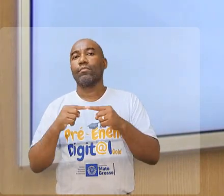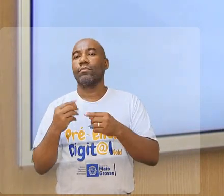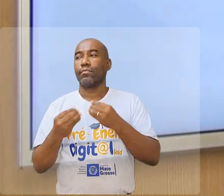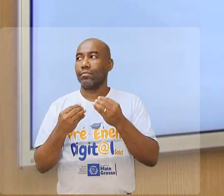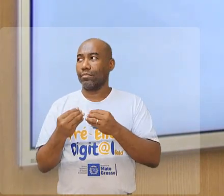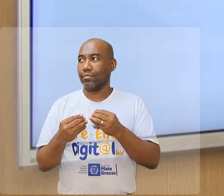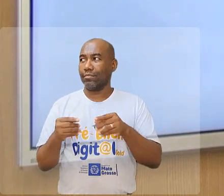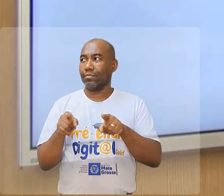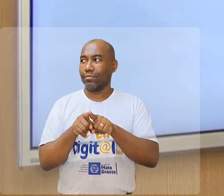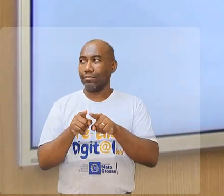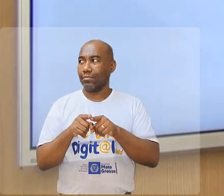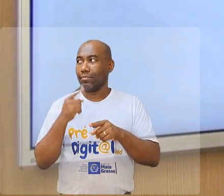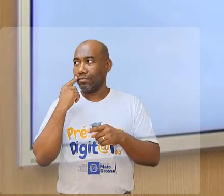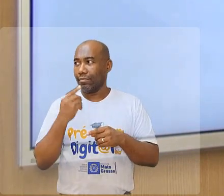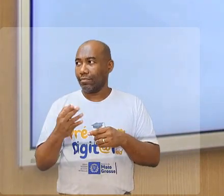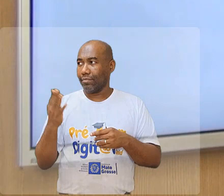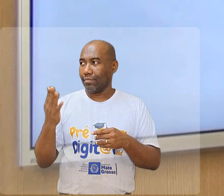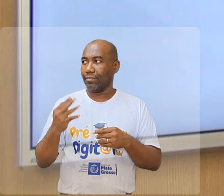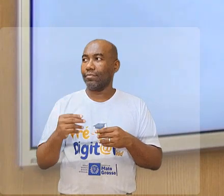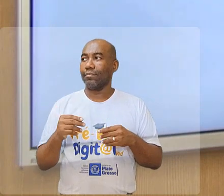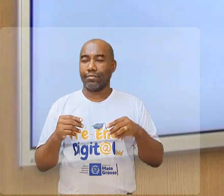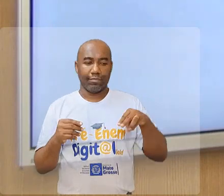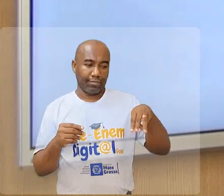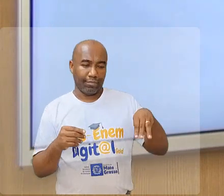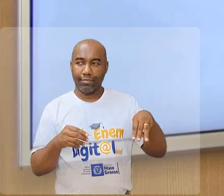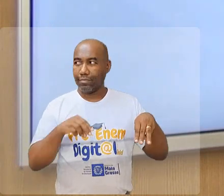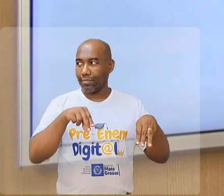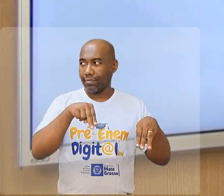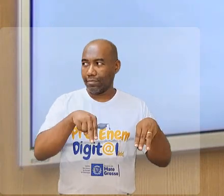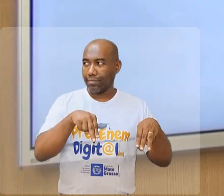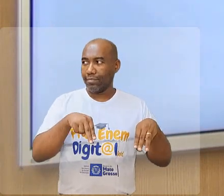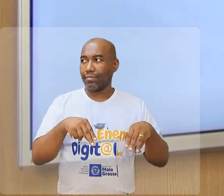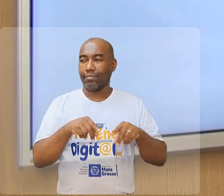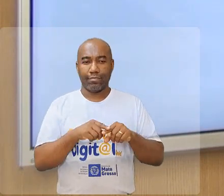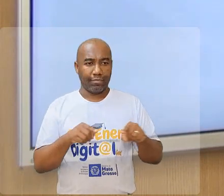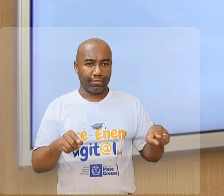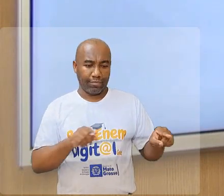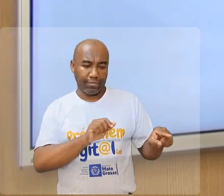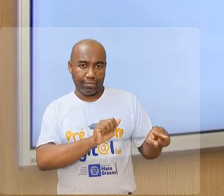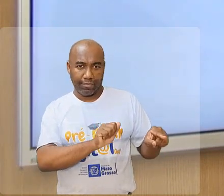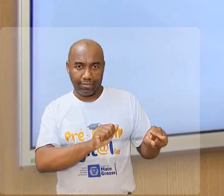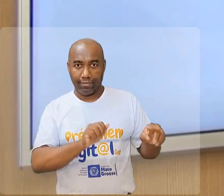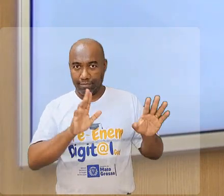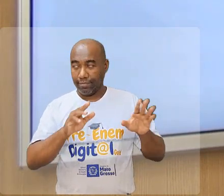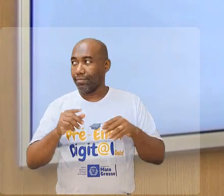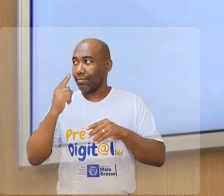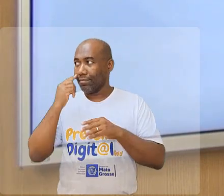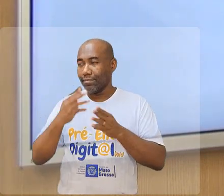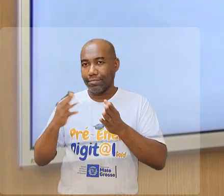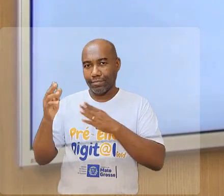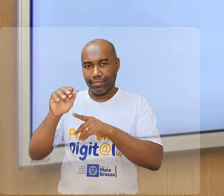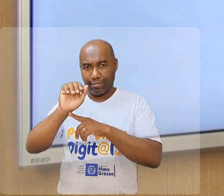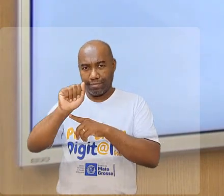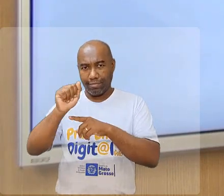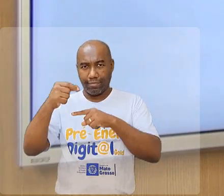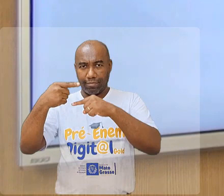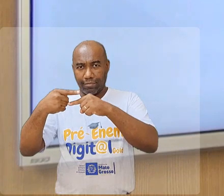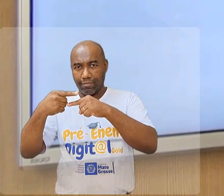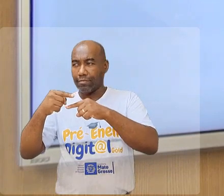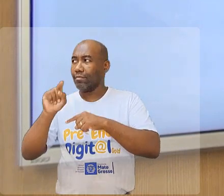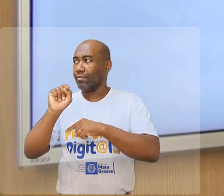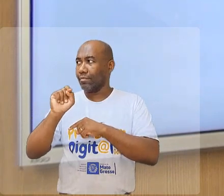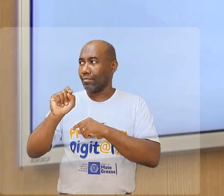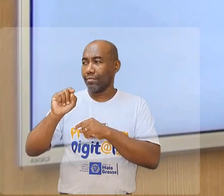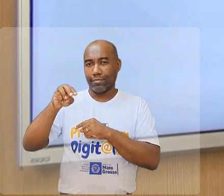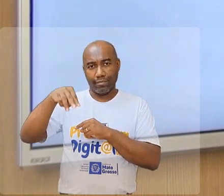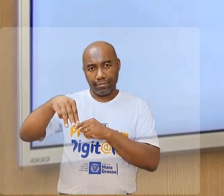ó vamos lá no ângulo Zinho que eu tenho ali para você esse camarada o repara que o ar Ele é igual alguém mais o Eni não preciso de